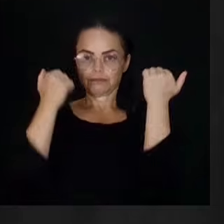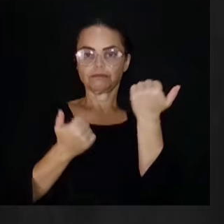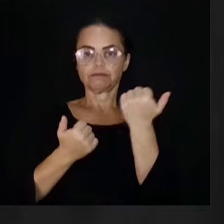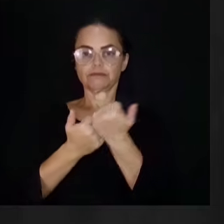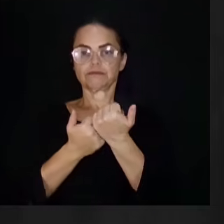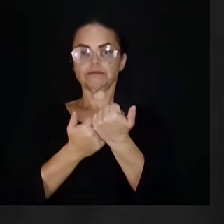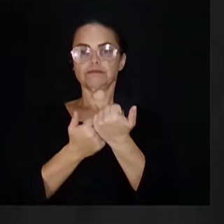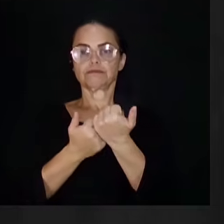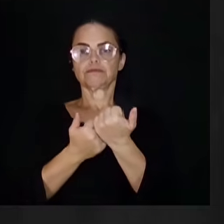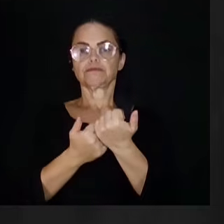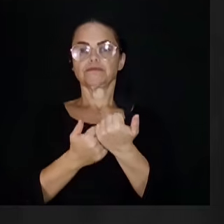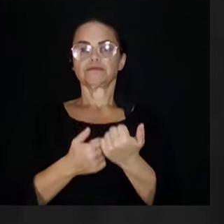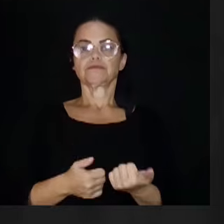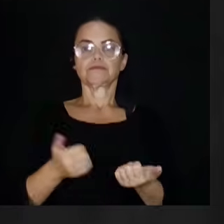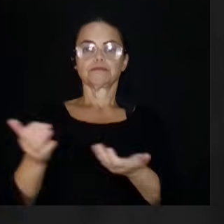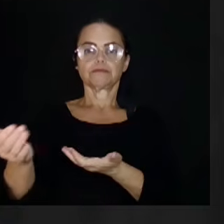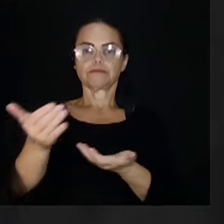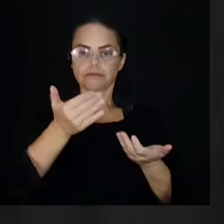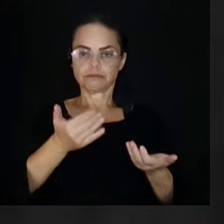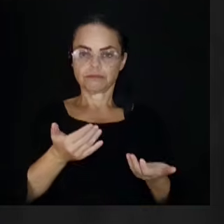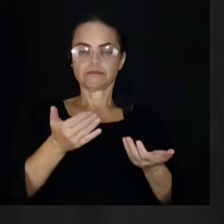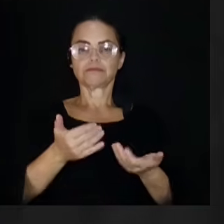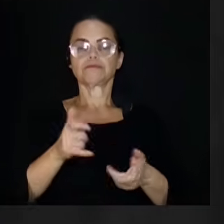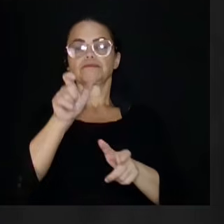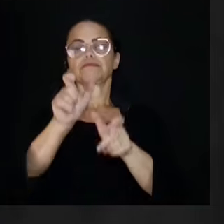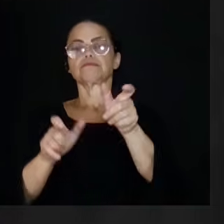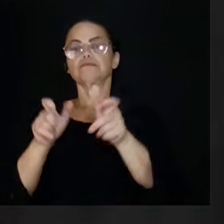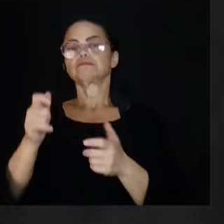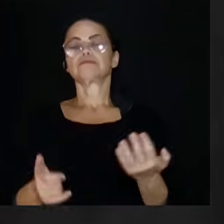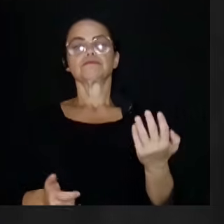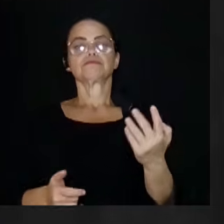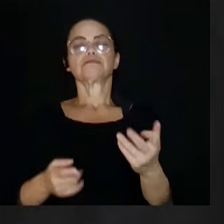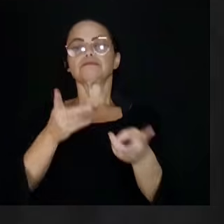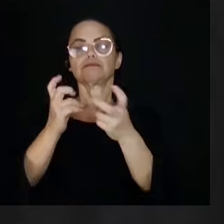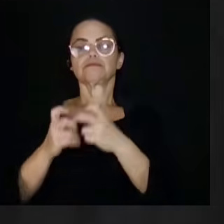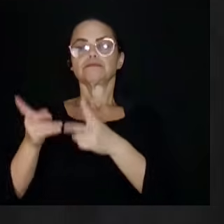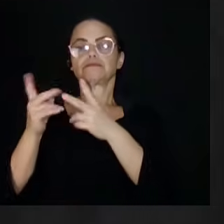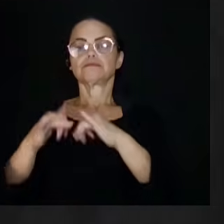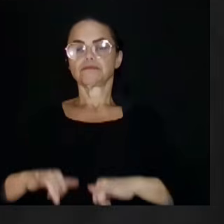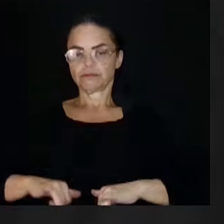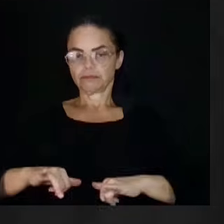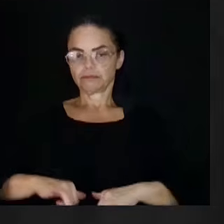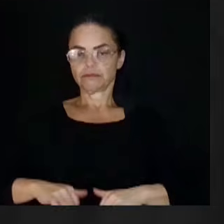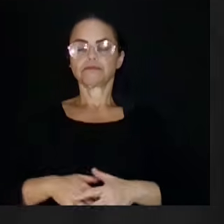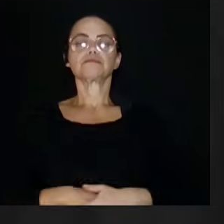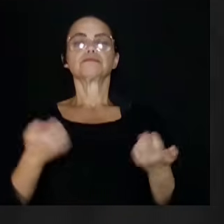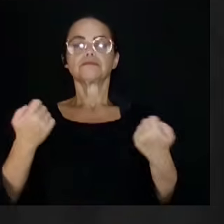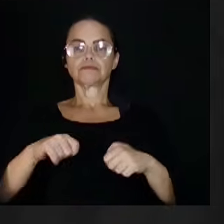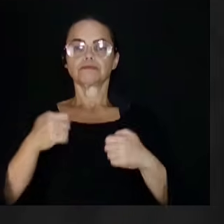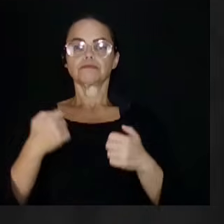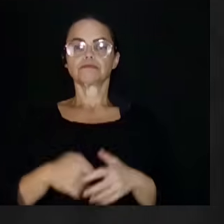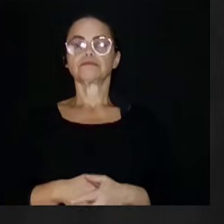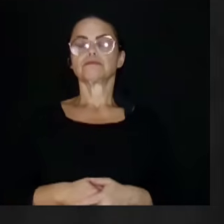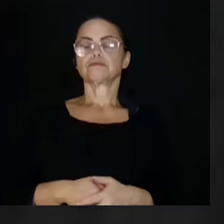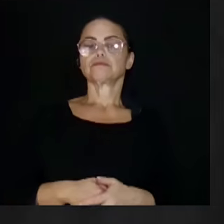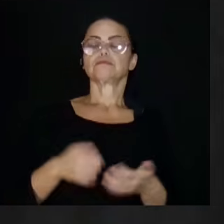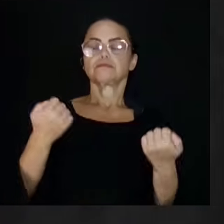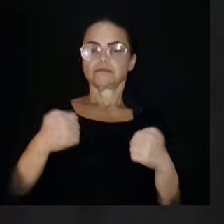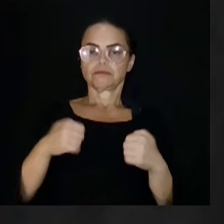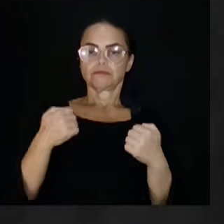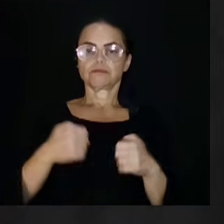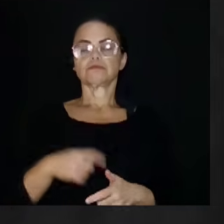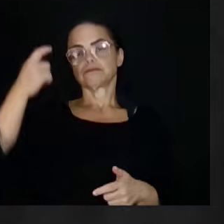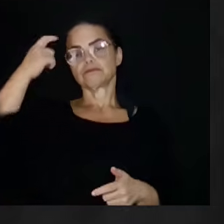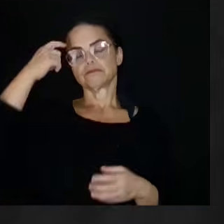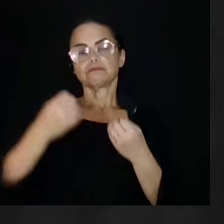o acolhimento dessas pessoas e começo a perceber esse sofrimento que ele precisa da vazão. A gente precisa pensar em como ouvir